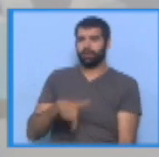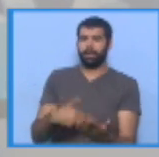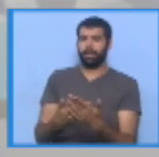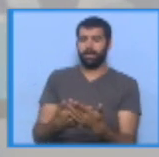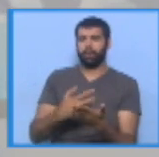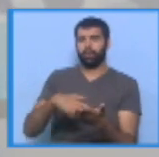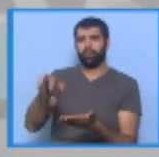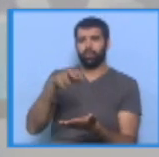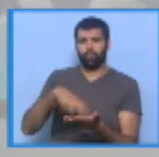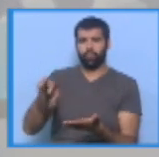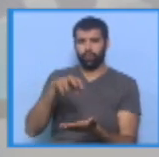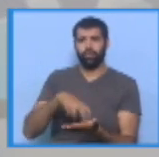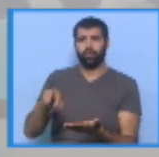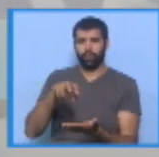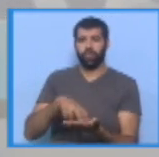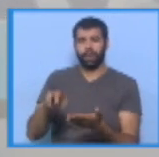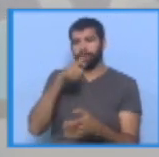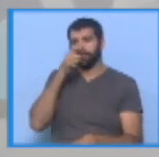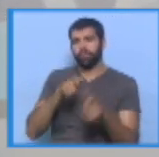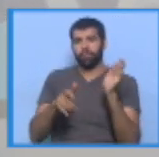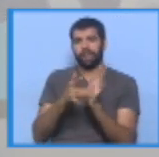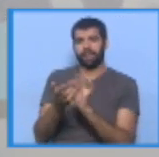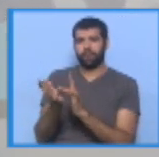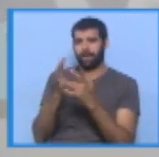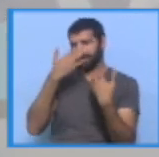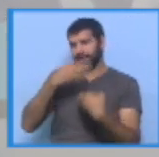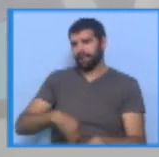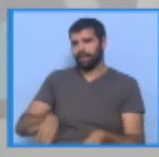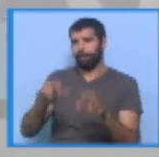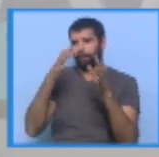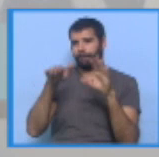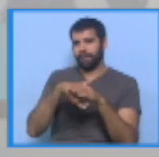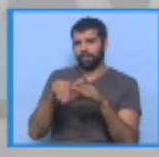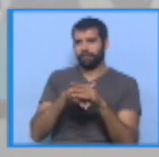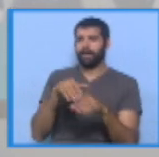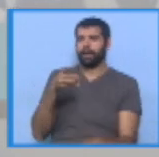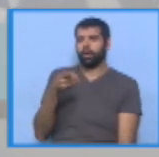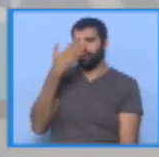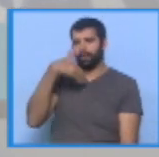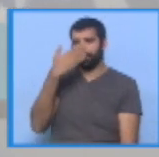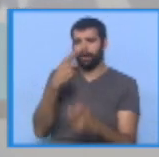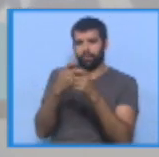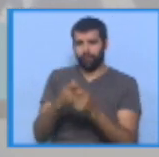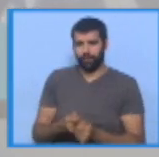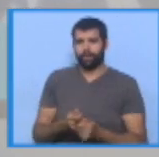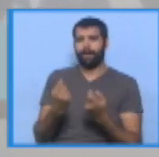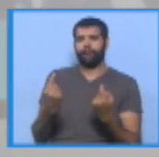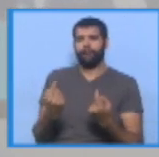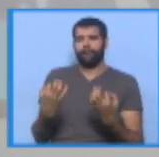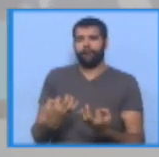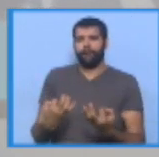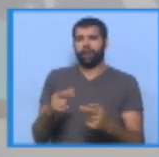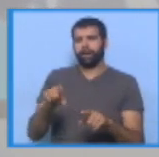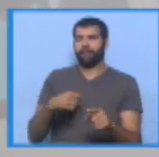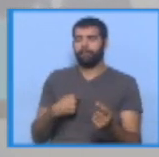caminhada do cristão para participar na novena e também para chegar ao encontro